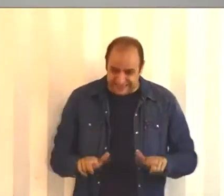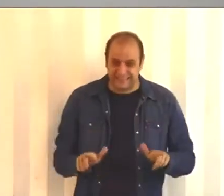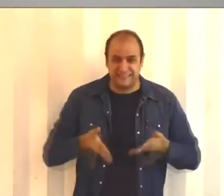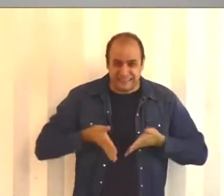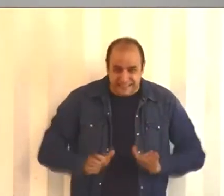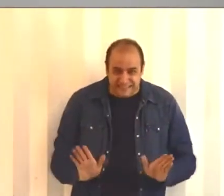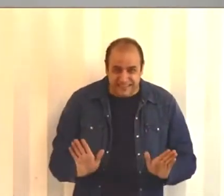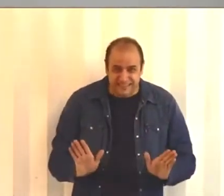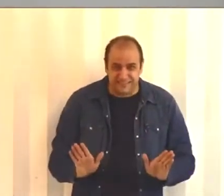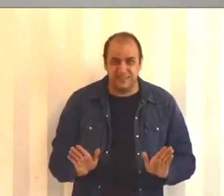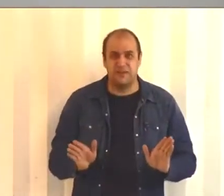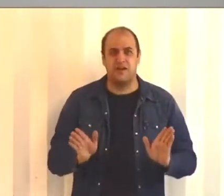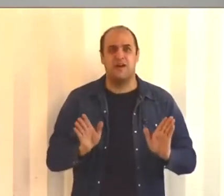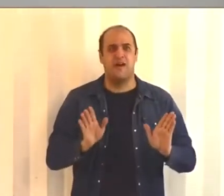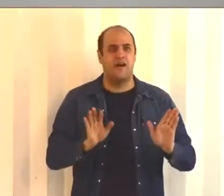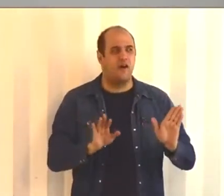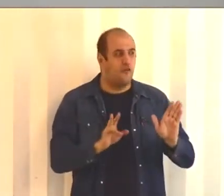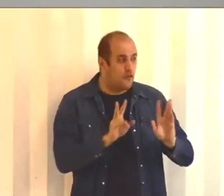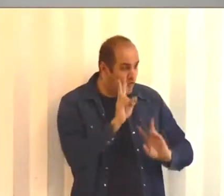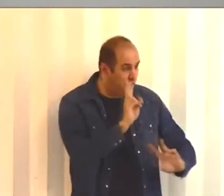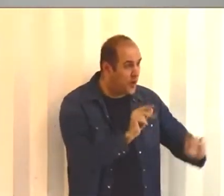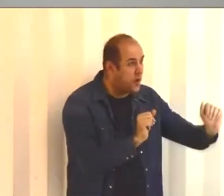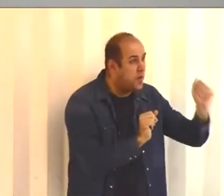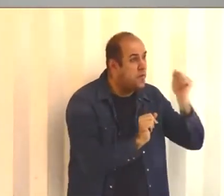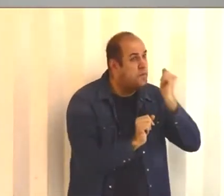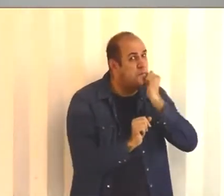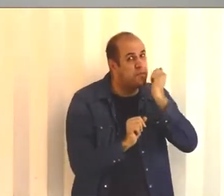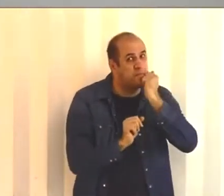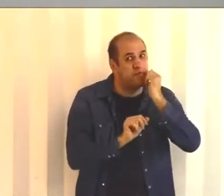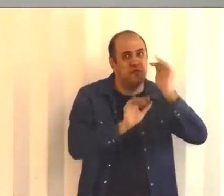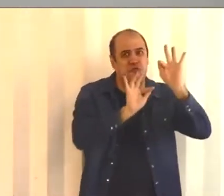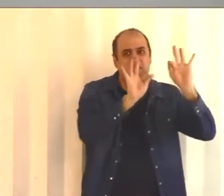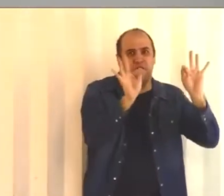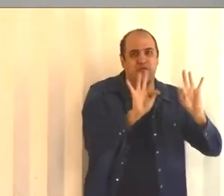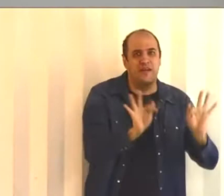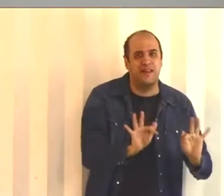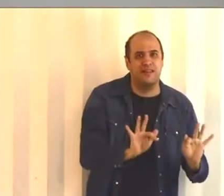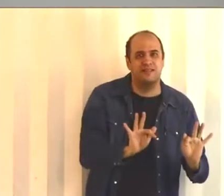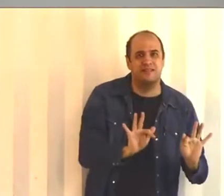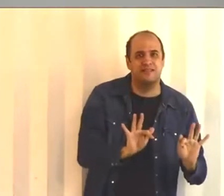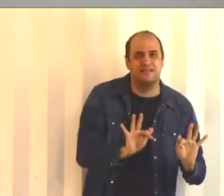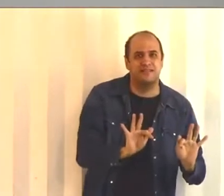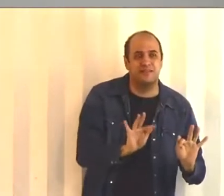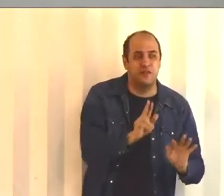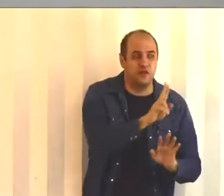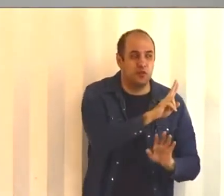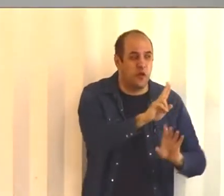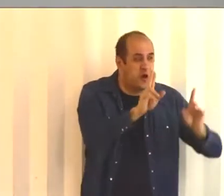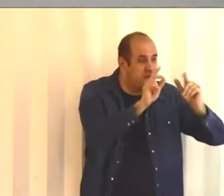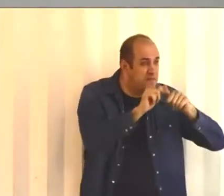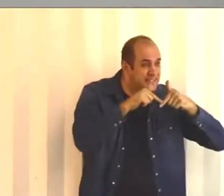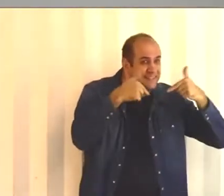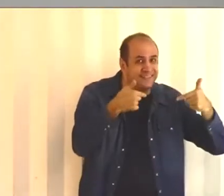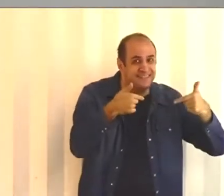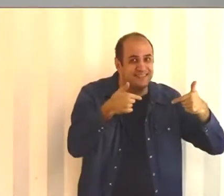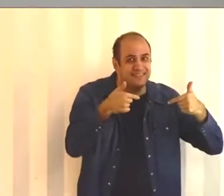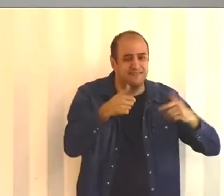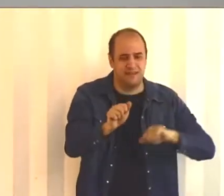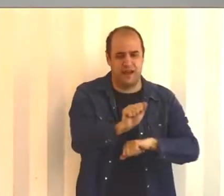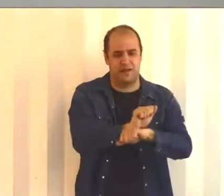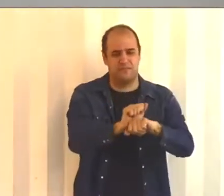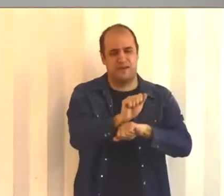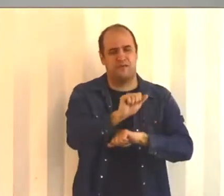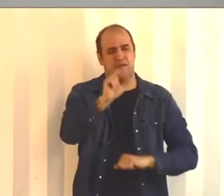encontra o riso feliz da mãe, o nome no filho, Riso, e Abraão